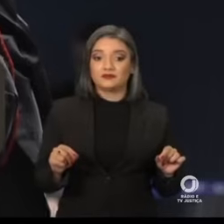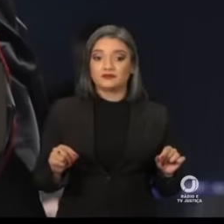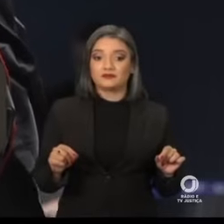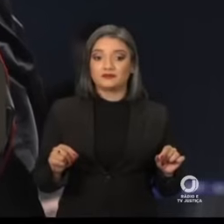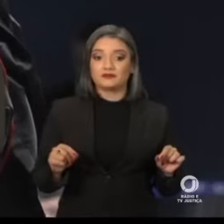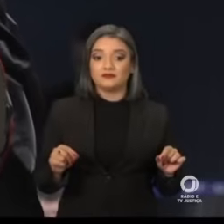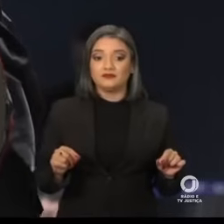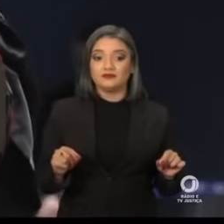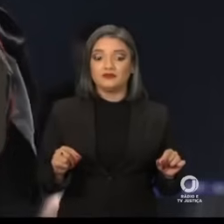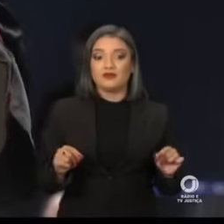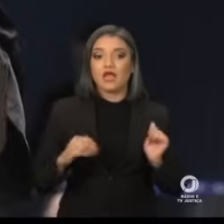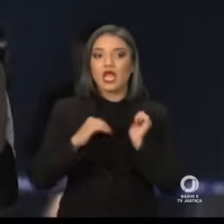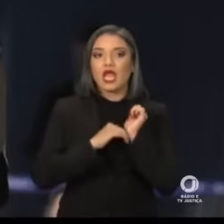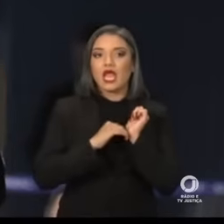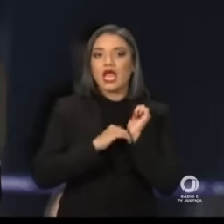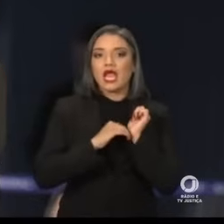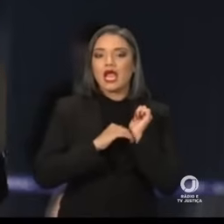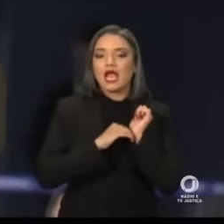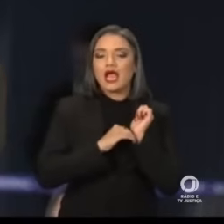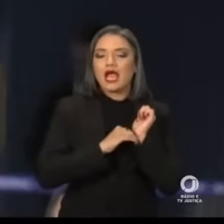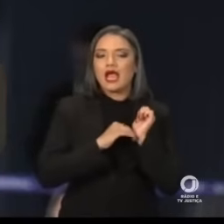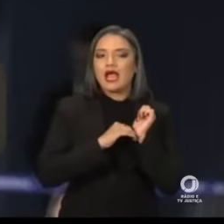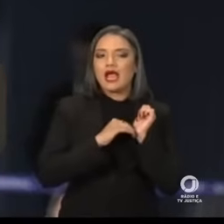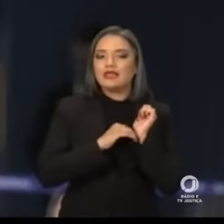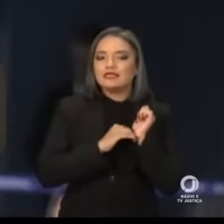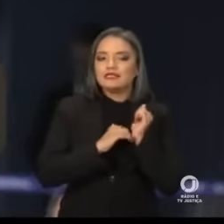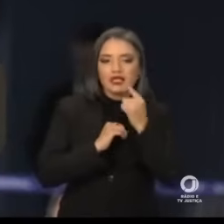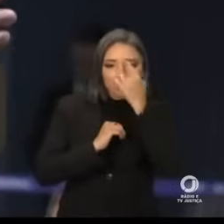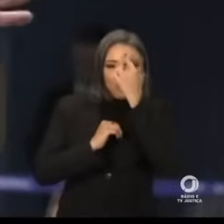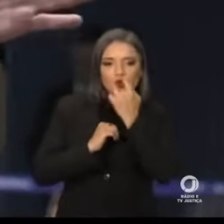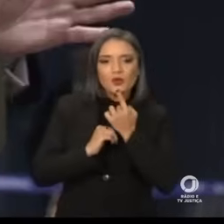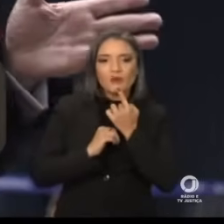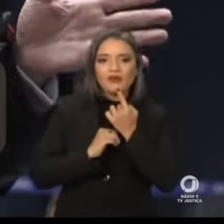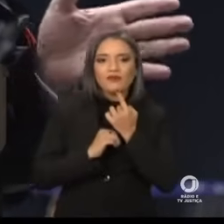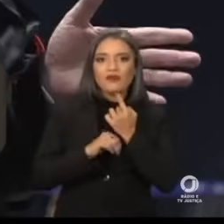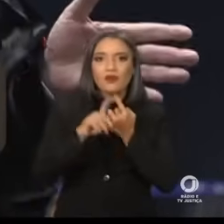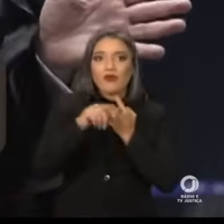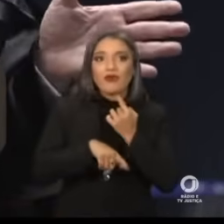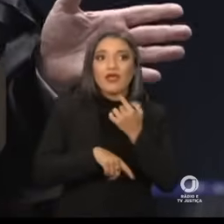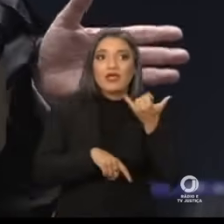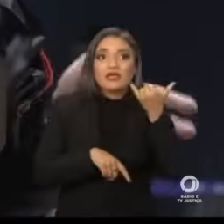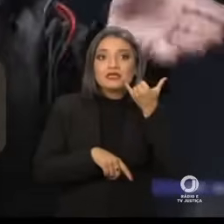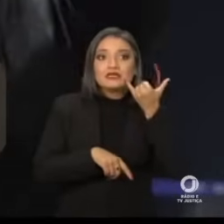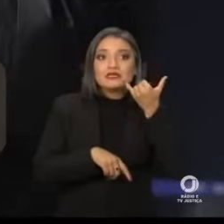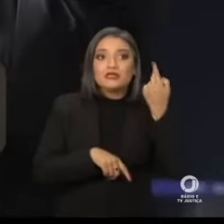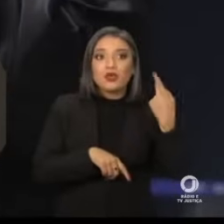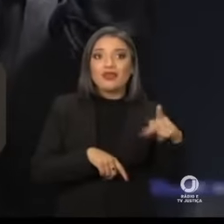a senha e o perfil estão colocados no celular dele, que foi